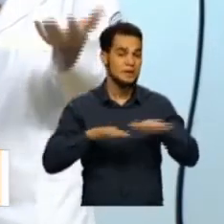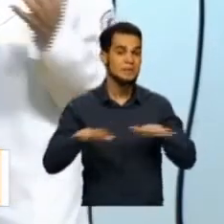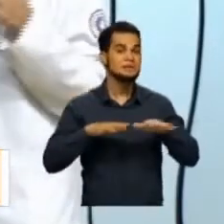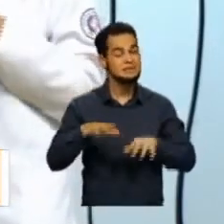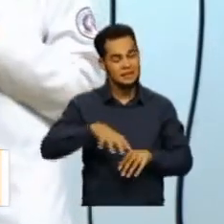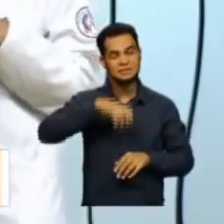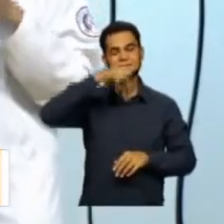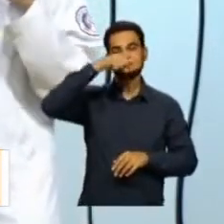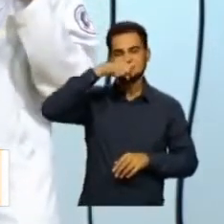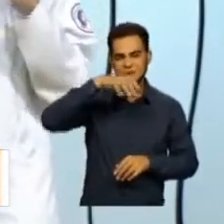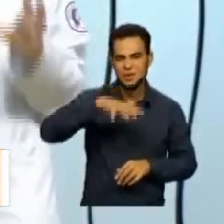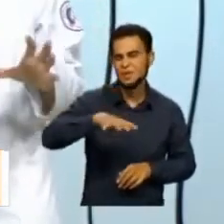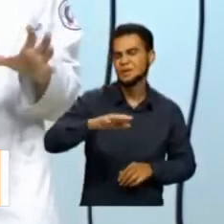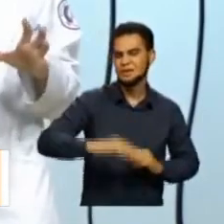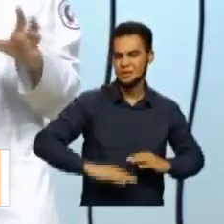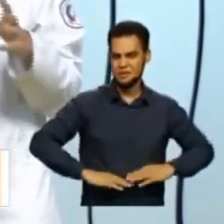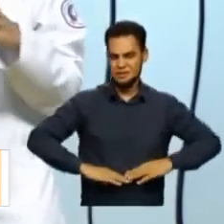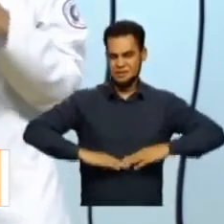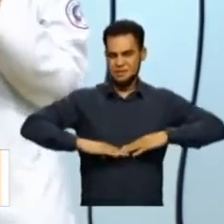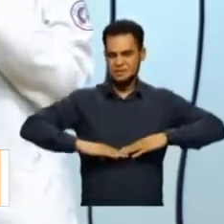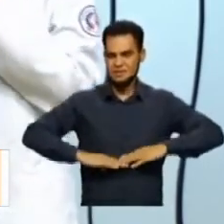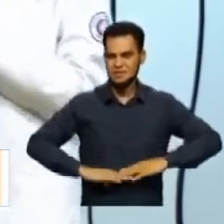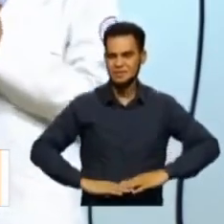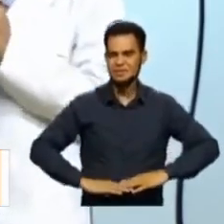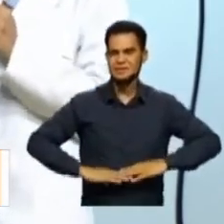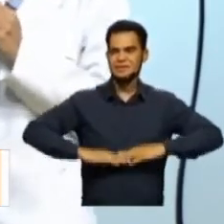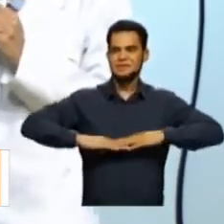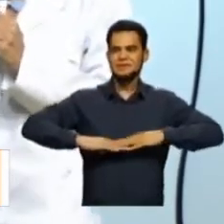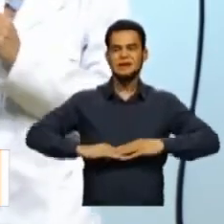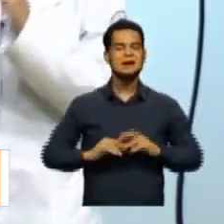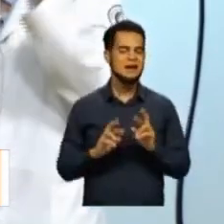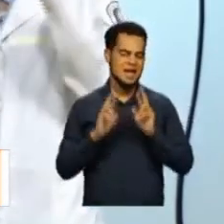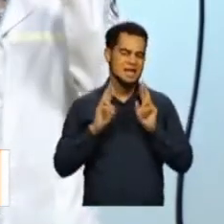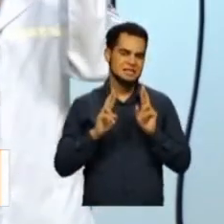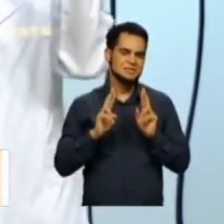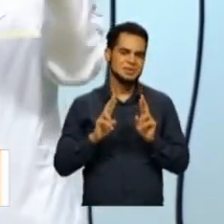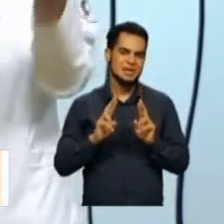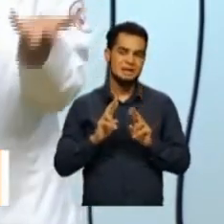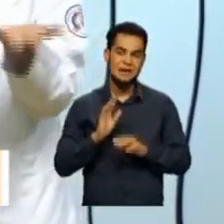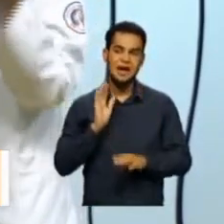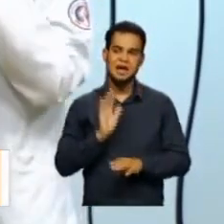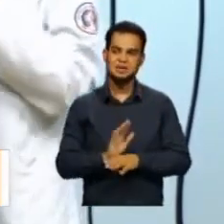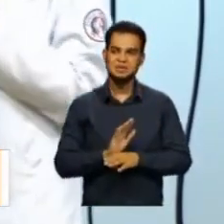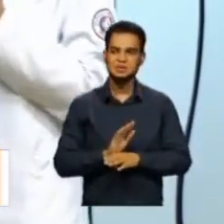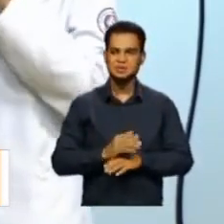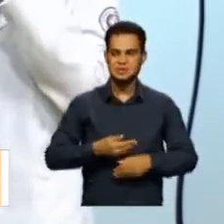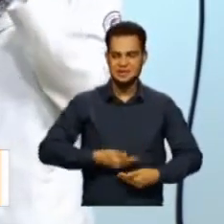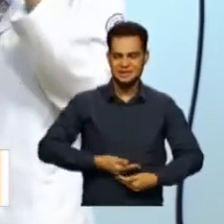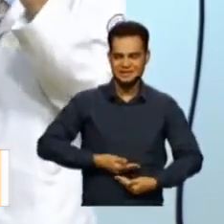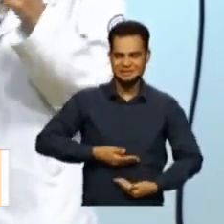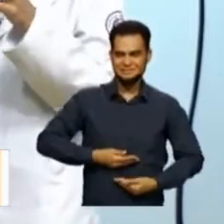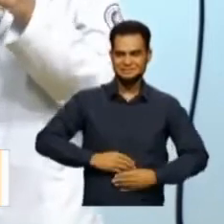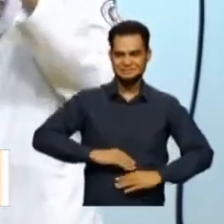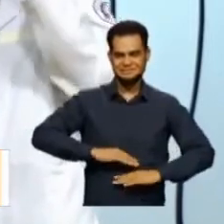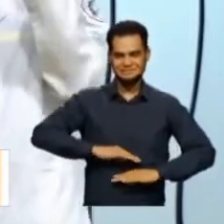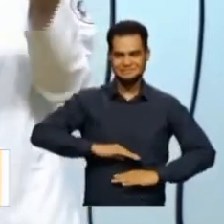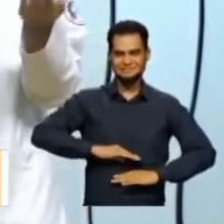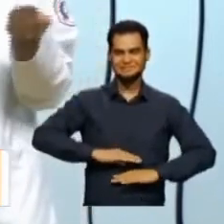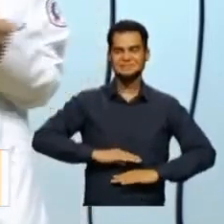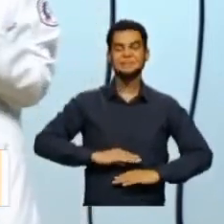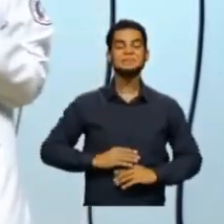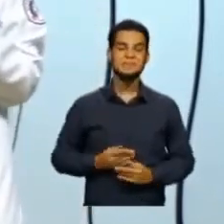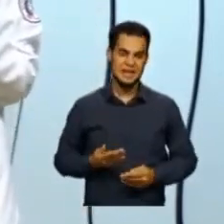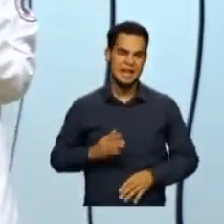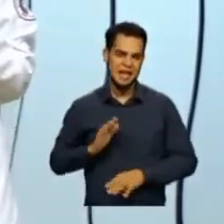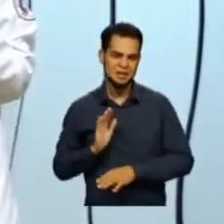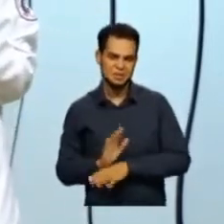expiração, e o diafragma é responsável, situa logo abaixo do pulmão, separa o tórax do abdômen e ele está bem